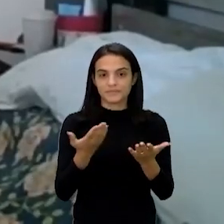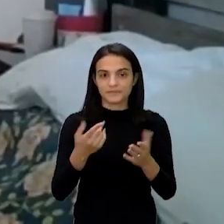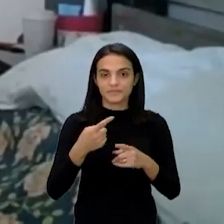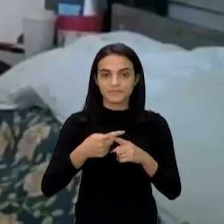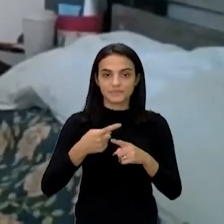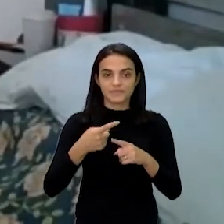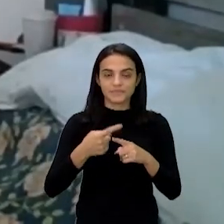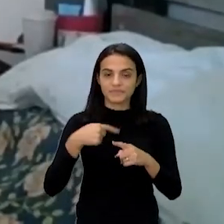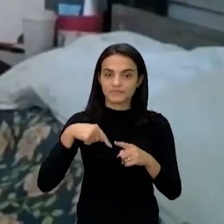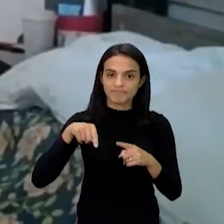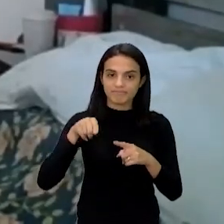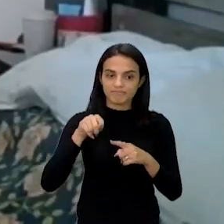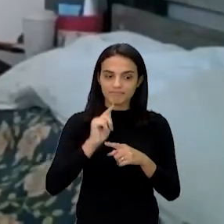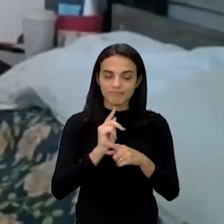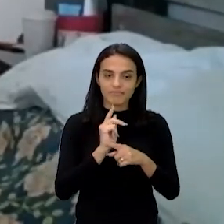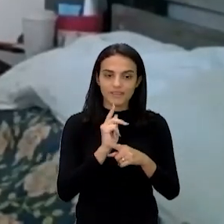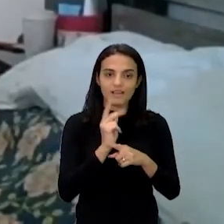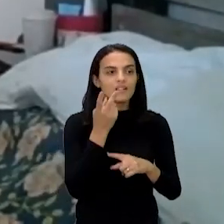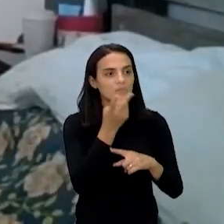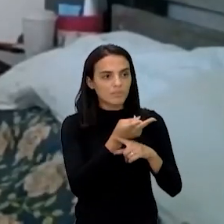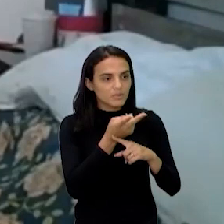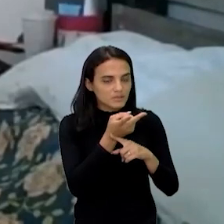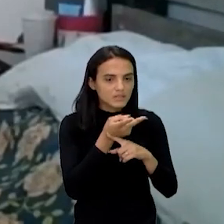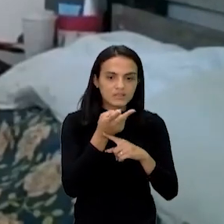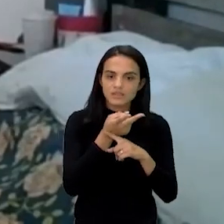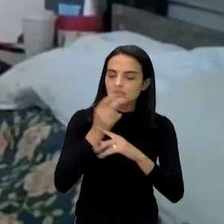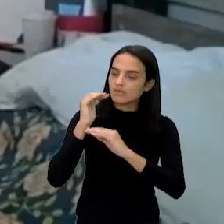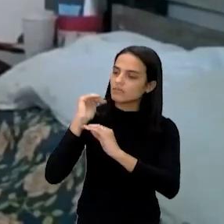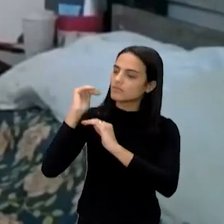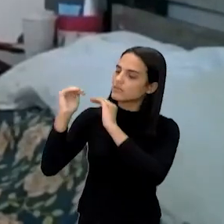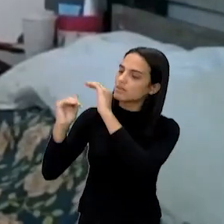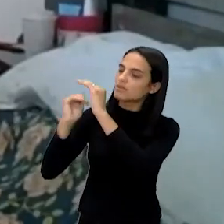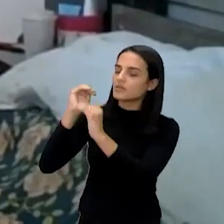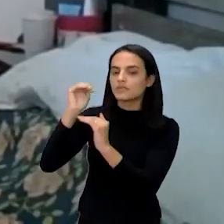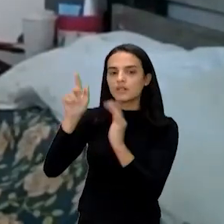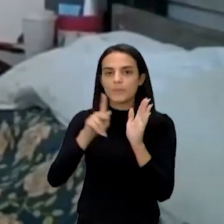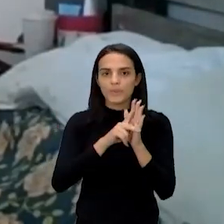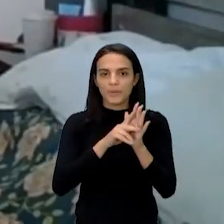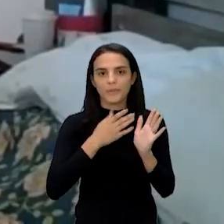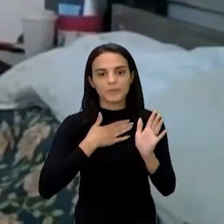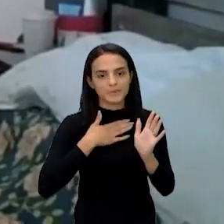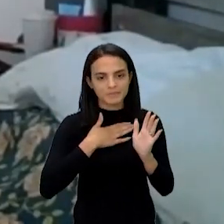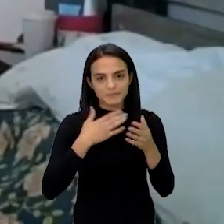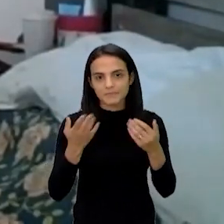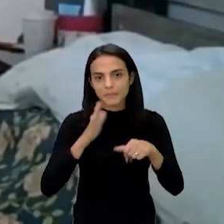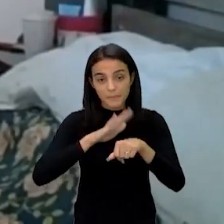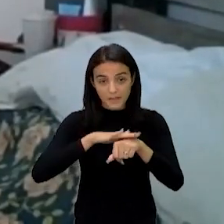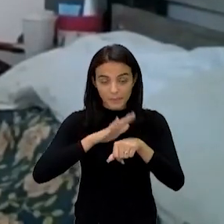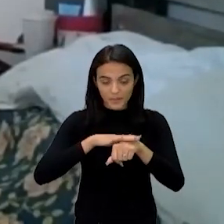Por busca própria, né? Eu fui buscando me desenvolver e buscando